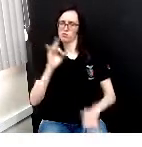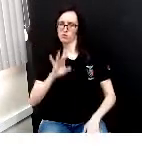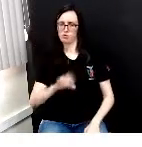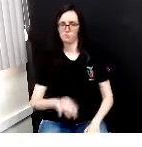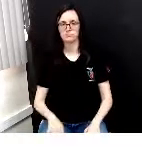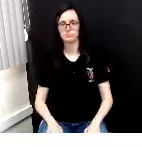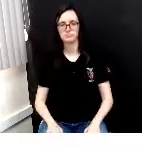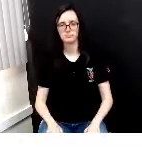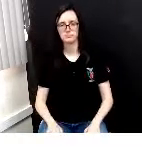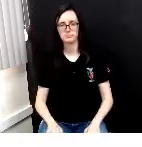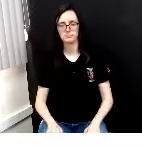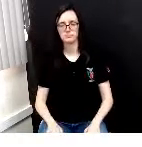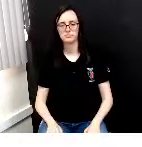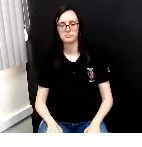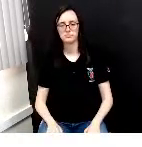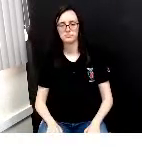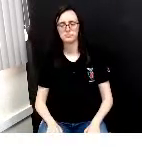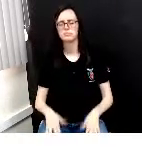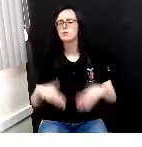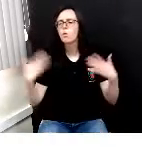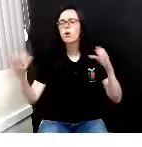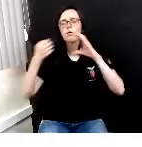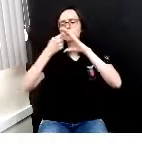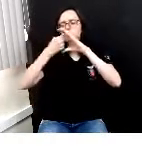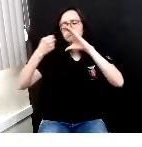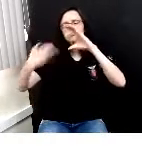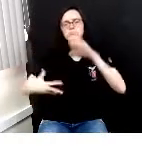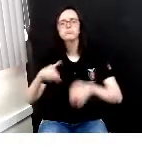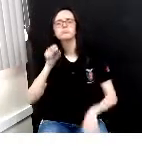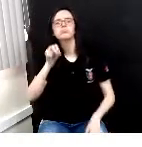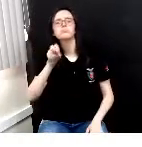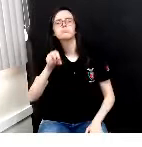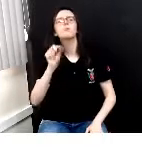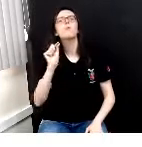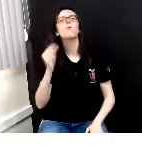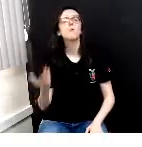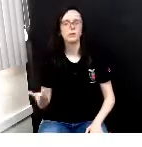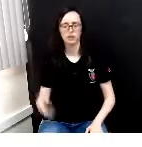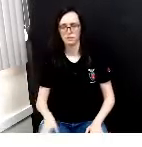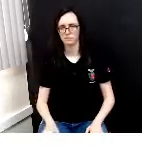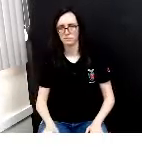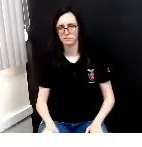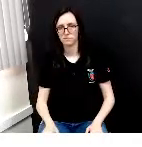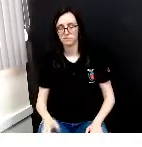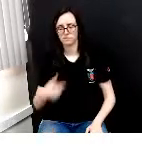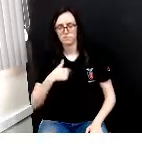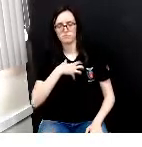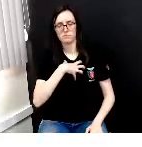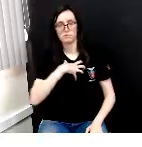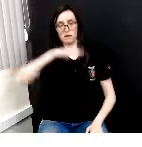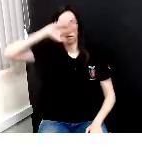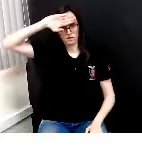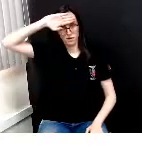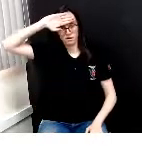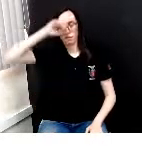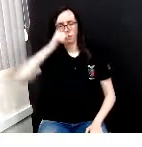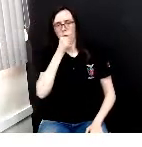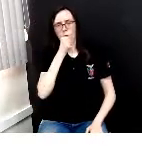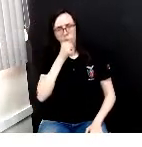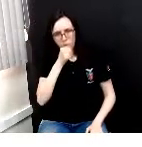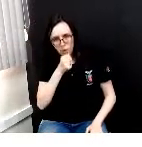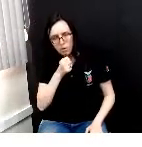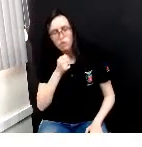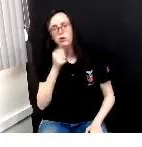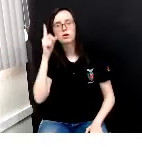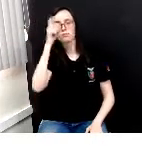Qual a característica das infecções por coronavírus? A pessoa sente febre, tosse, tem